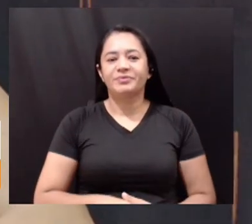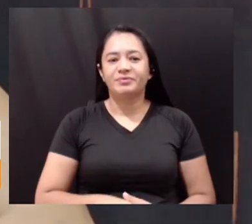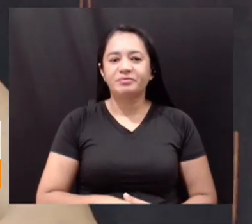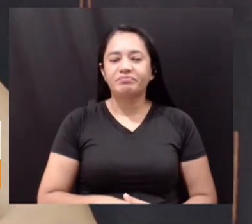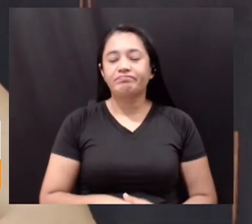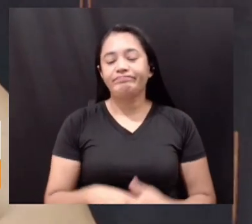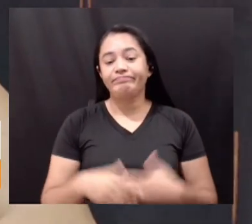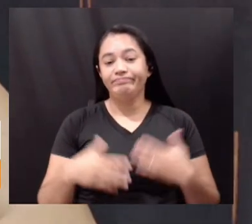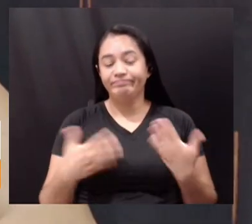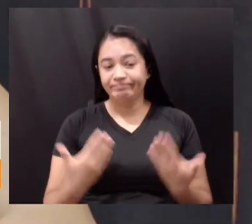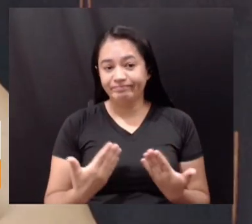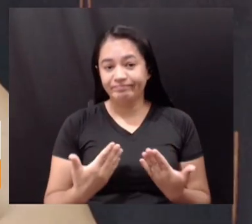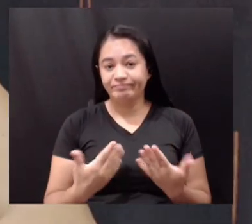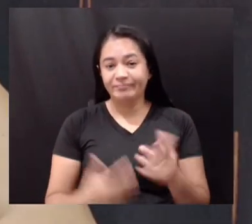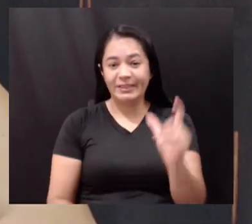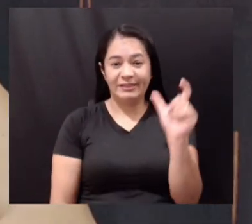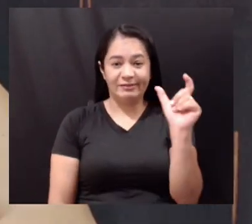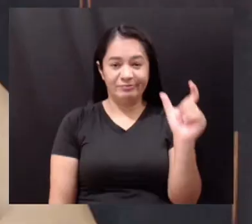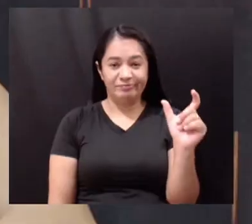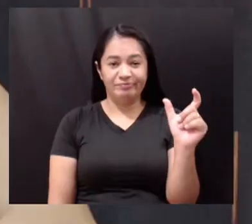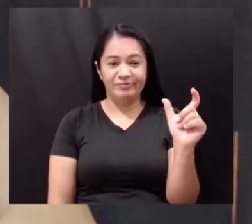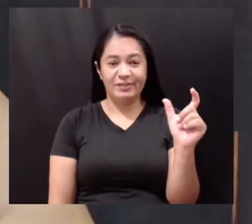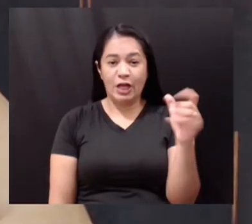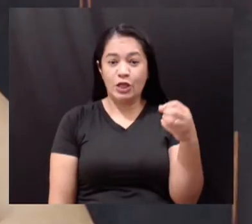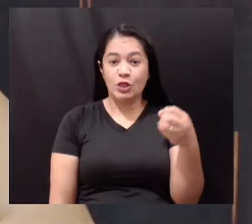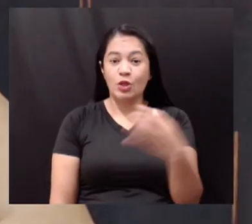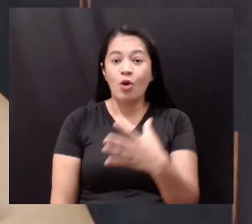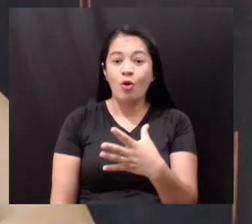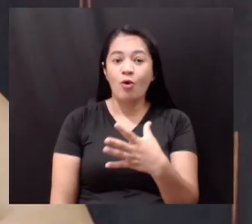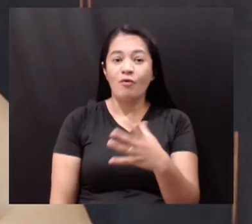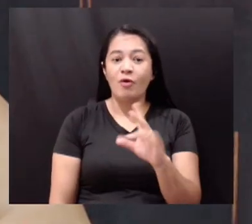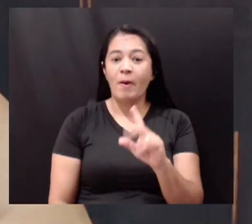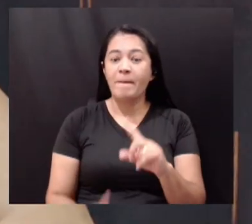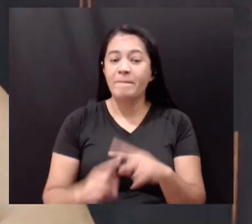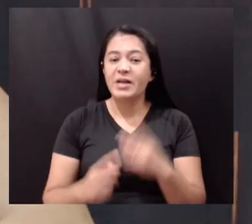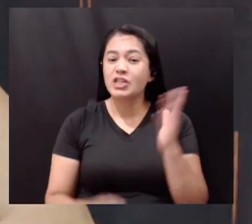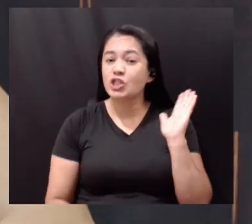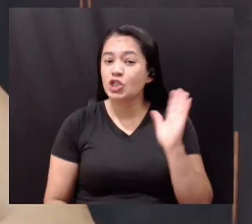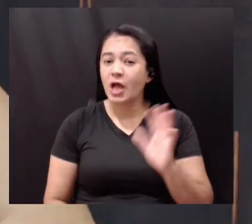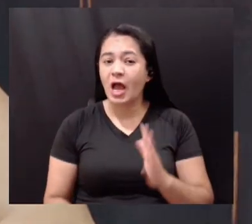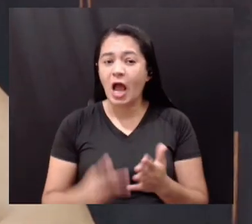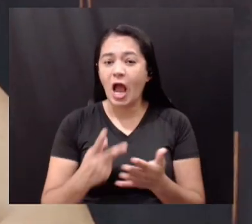esse termo é muito recente, mas ele já acontecia por volta de